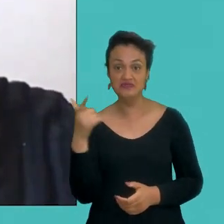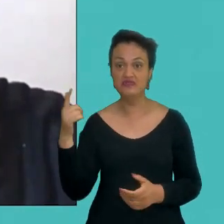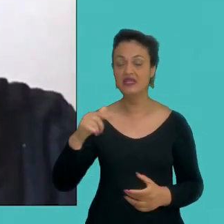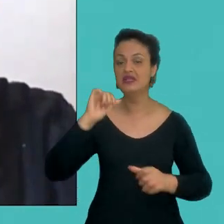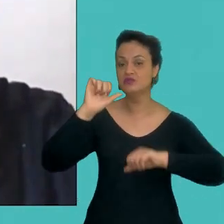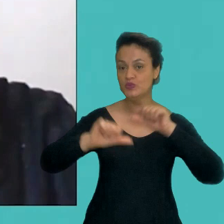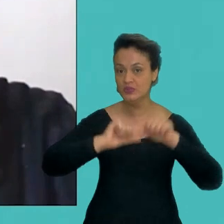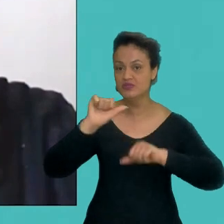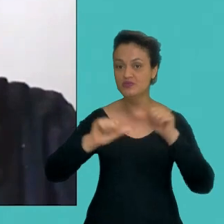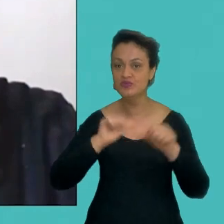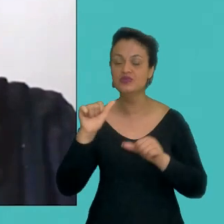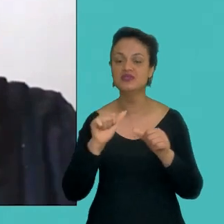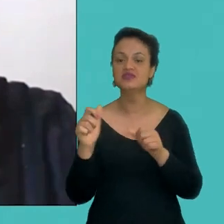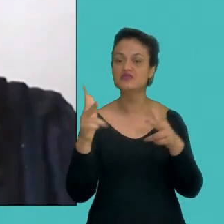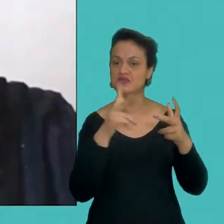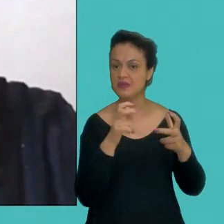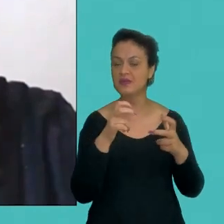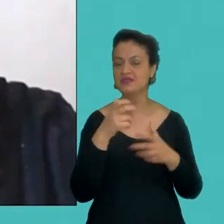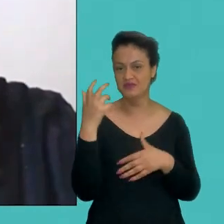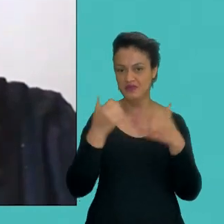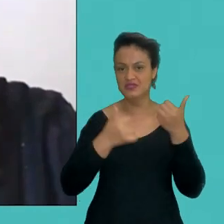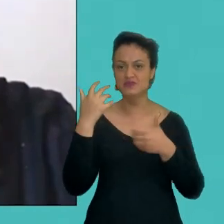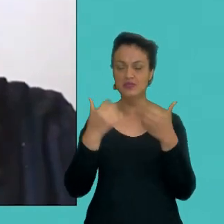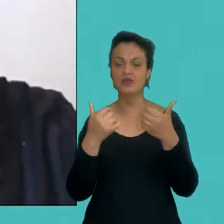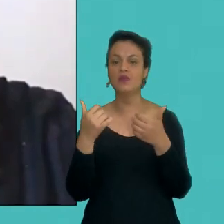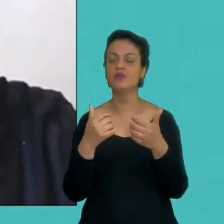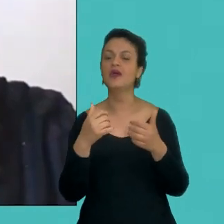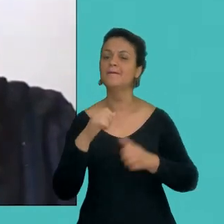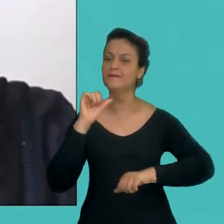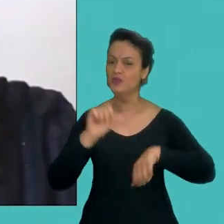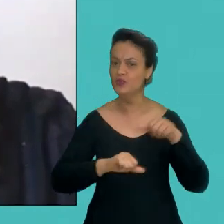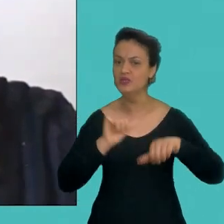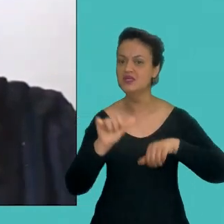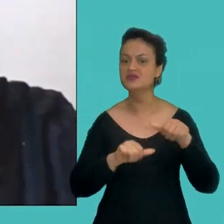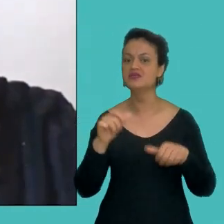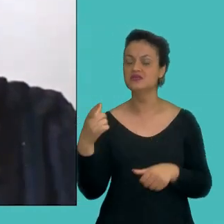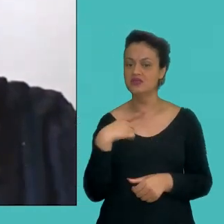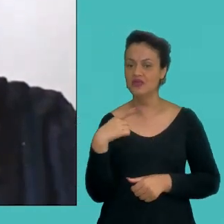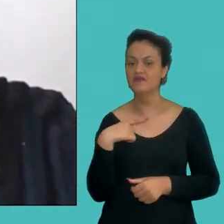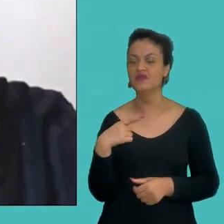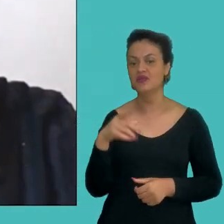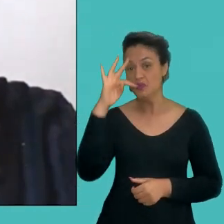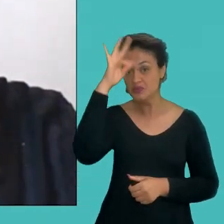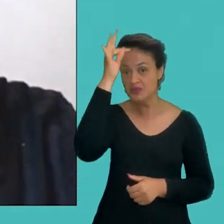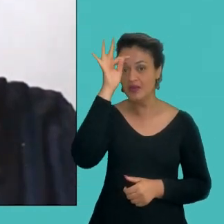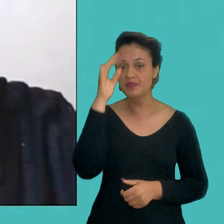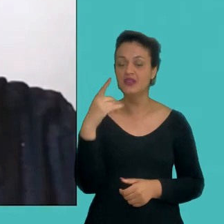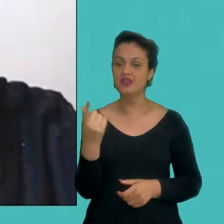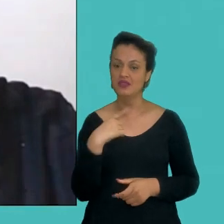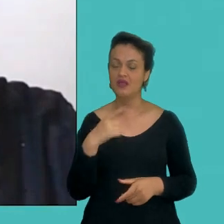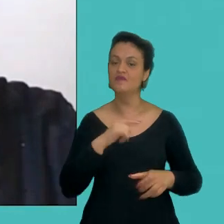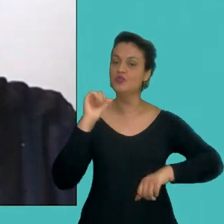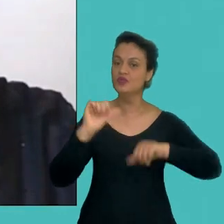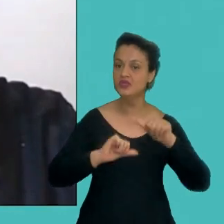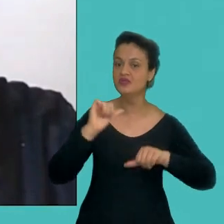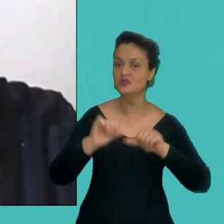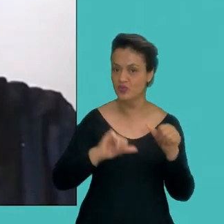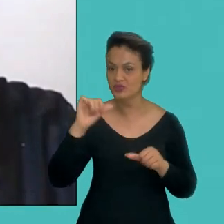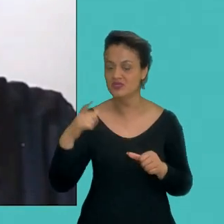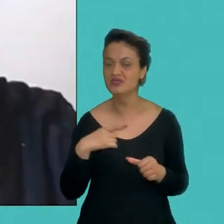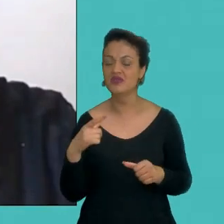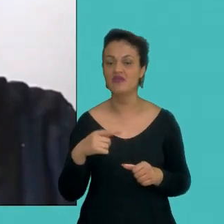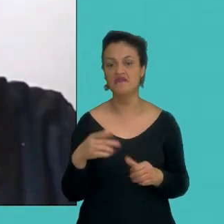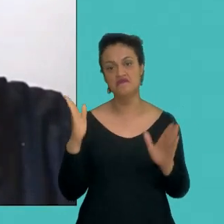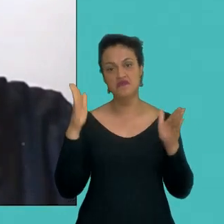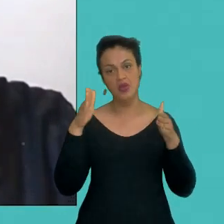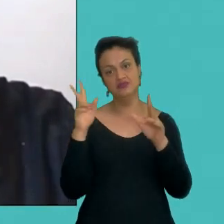importante ver no caso das alterações que você descreveu, das afirmações feitas pelo Trump em relação